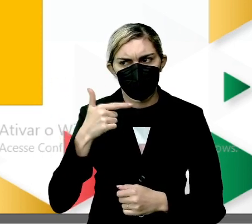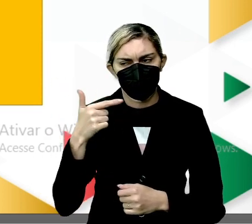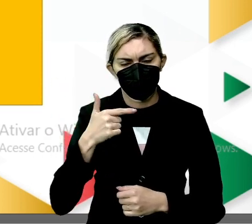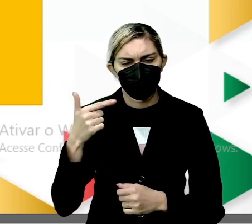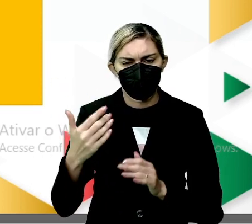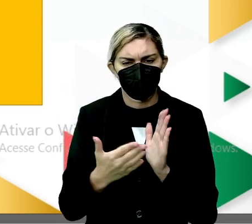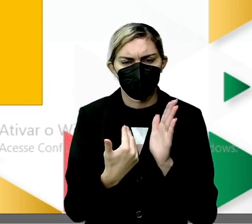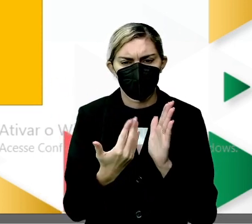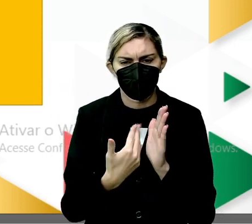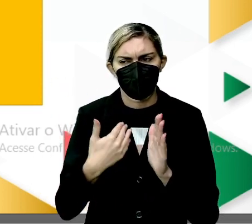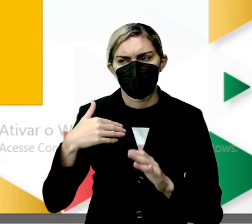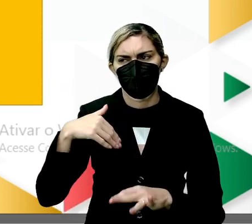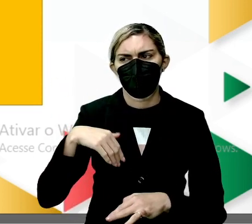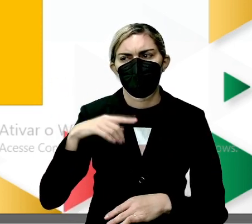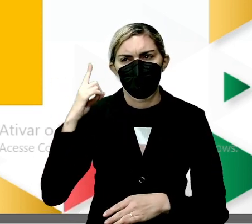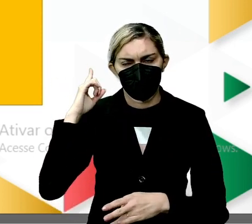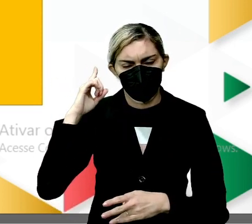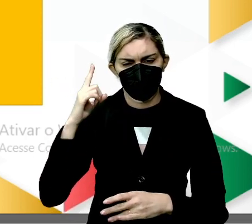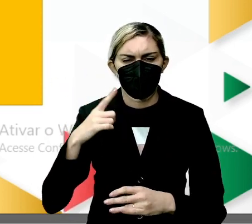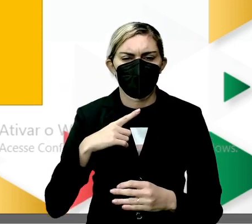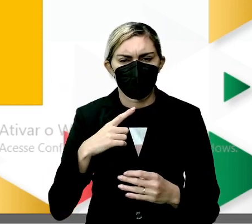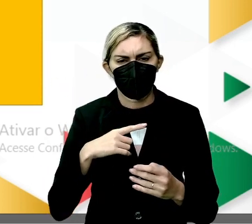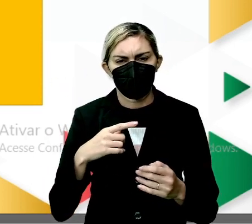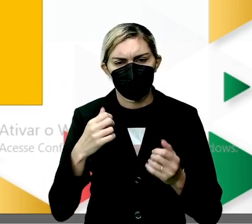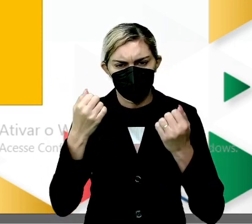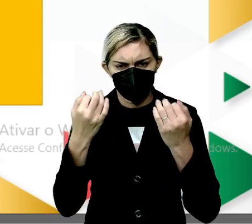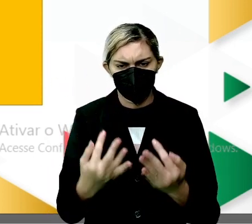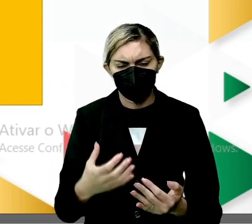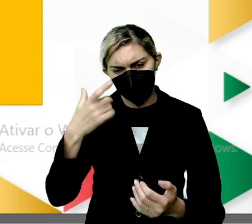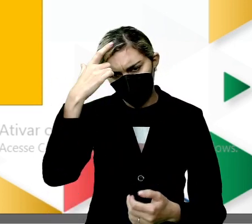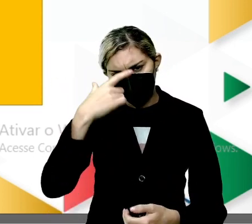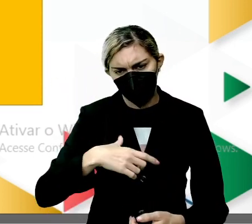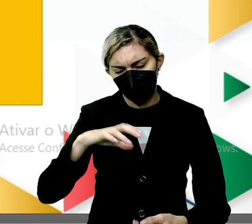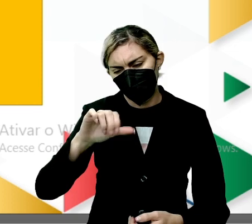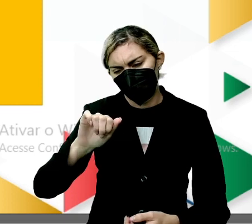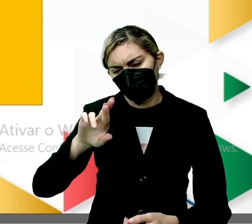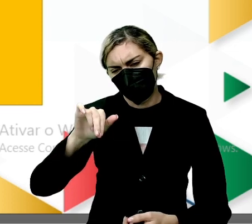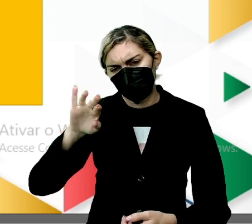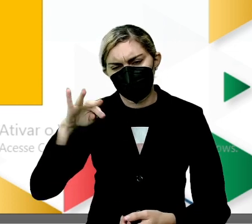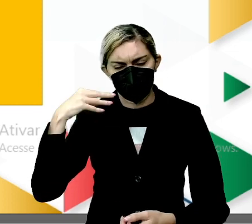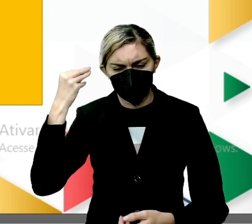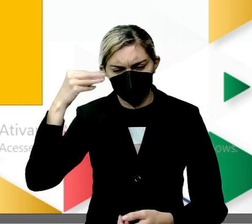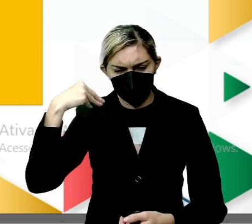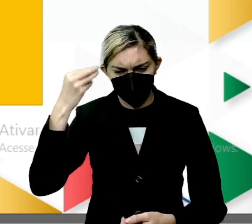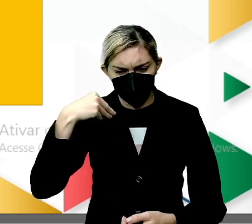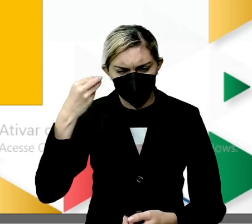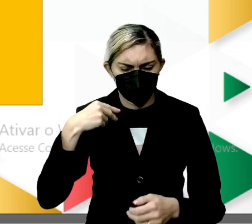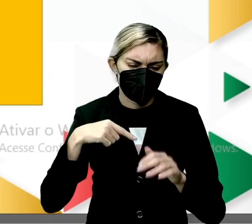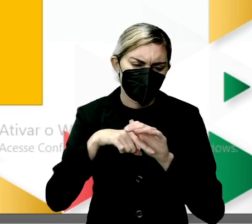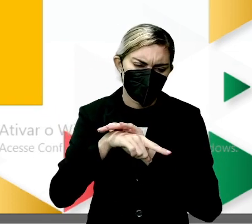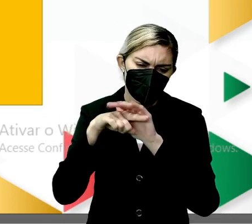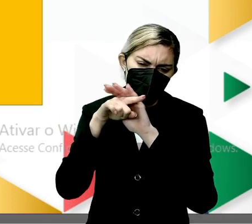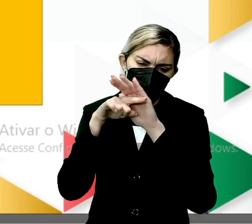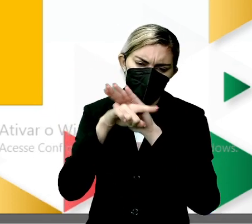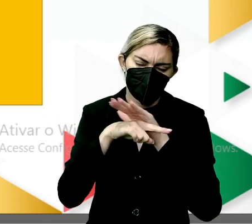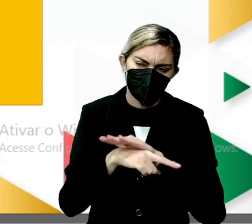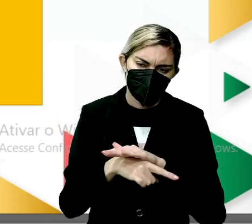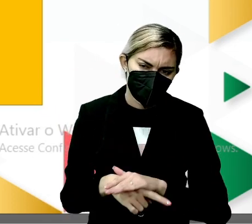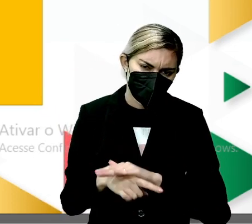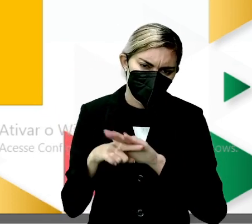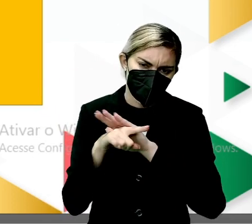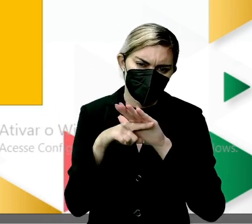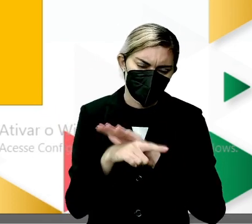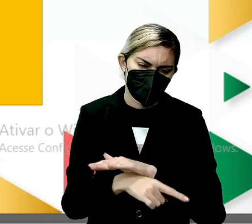o Livro dos Médiuns, versa sobre o caráter experimental e investigativo, olha aí,